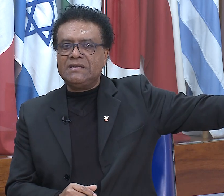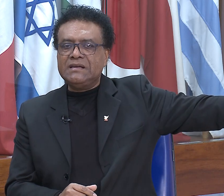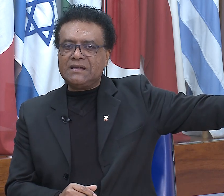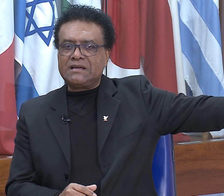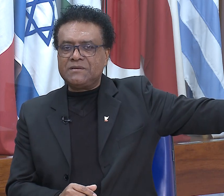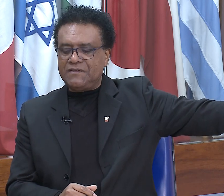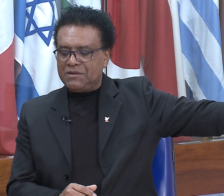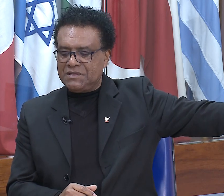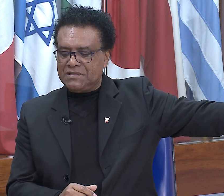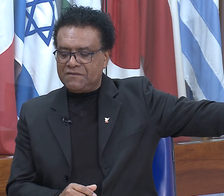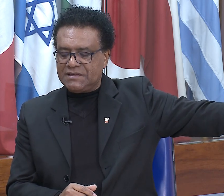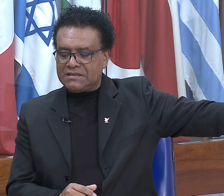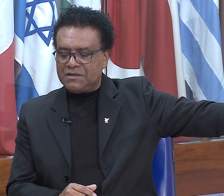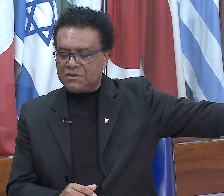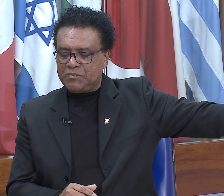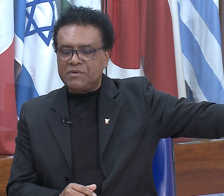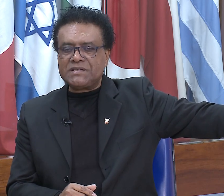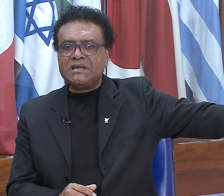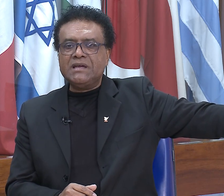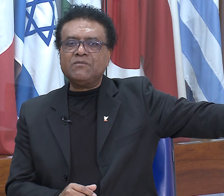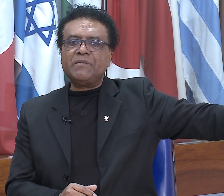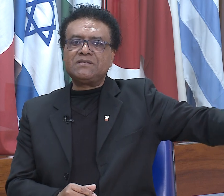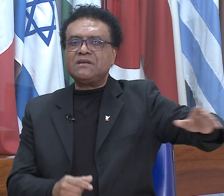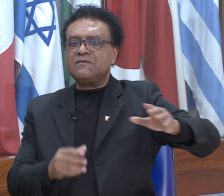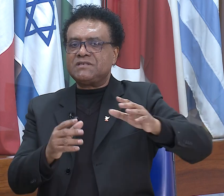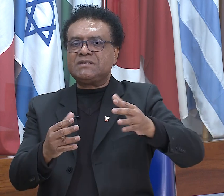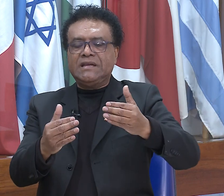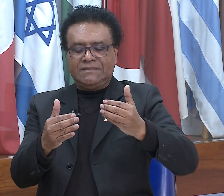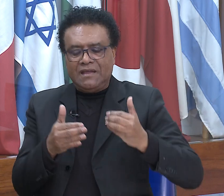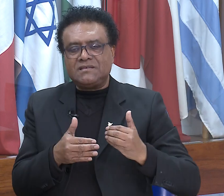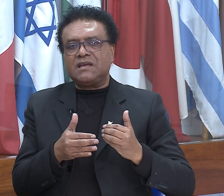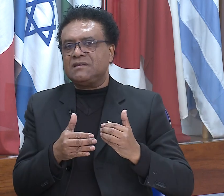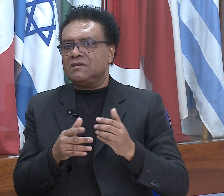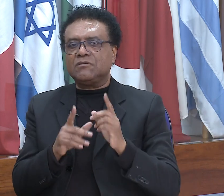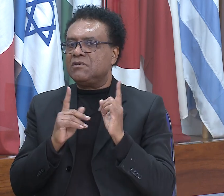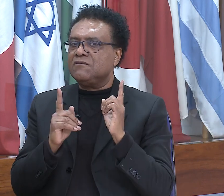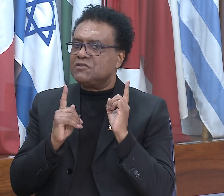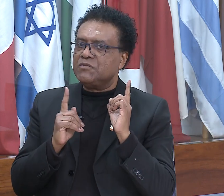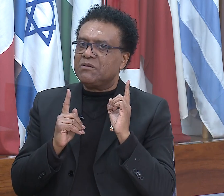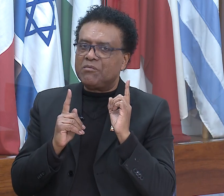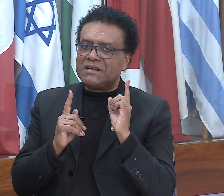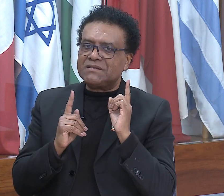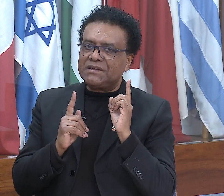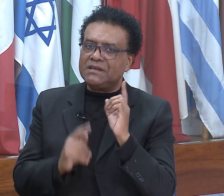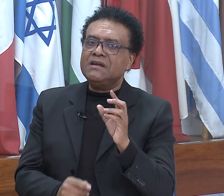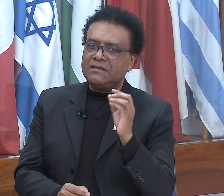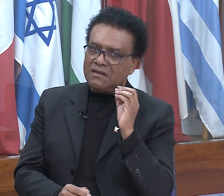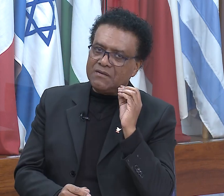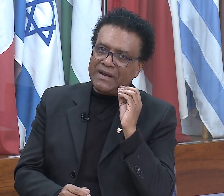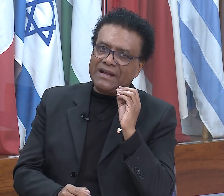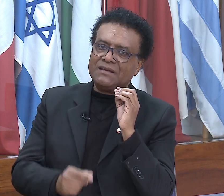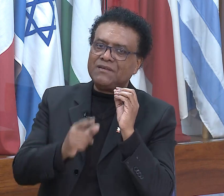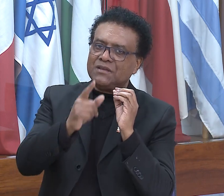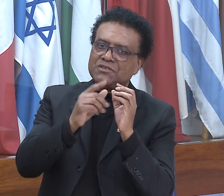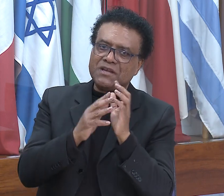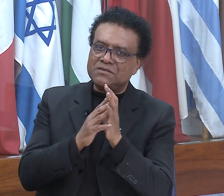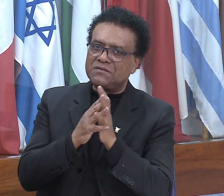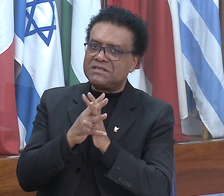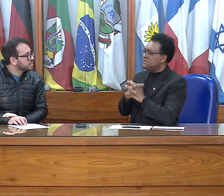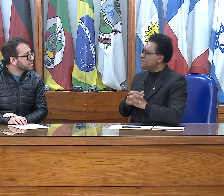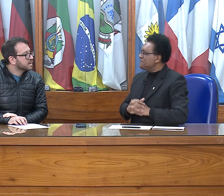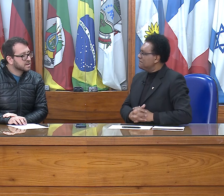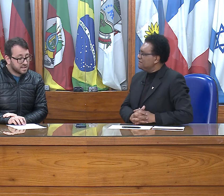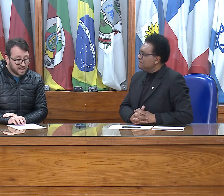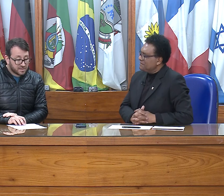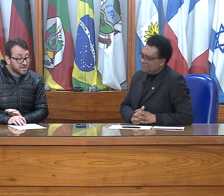vocês aqui na câmara de vereadores tem diversas regiões públicas e momentos em que vocês têm que estar aqui dentro não tenho visto muita população aqui tem que vir para cá defender os direitos